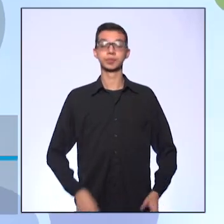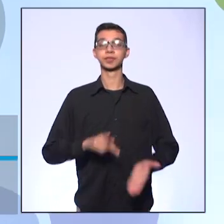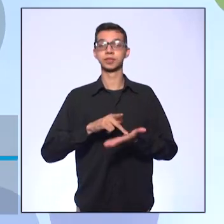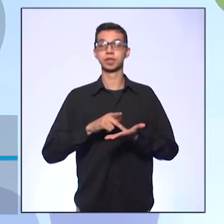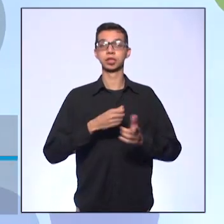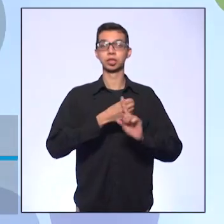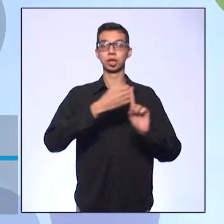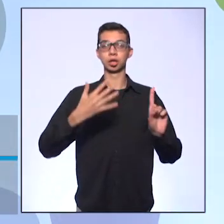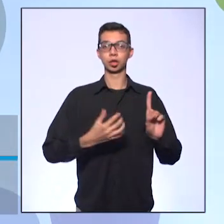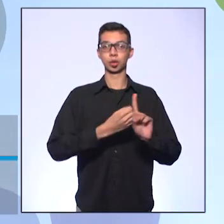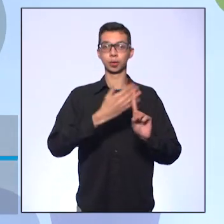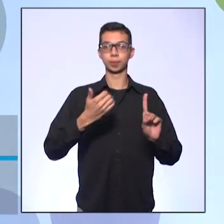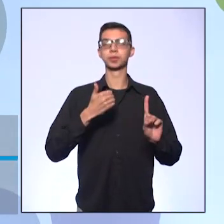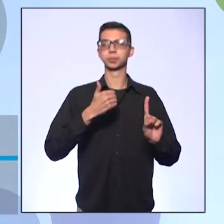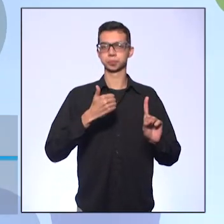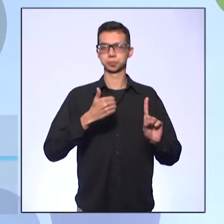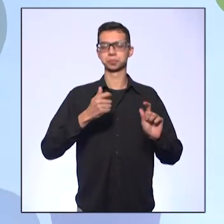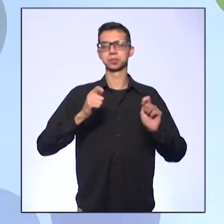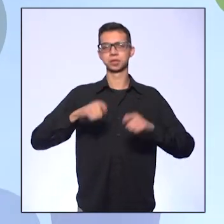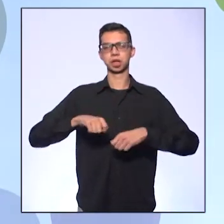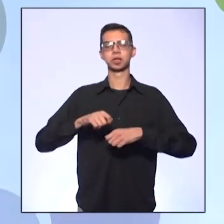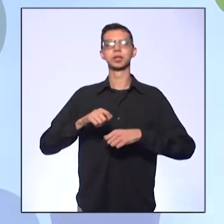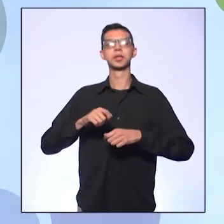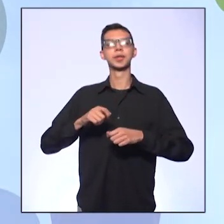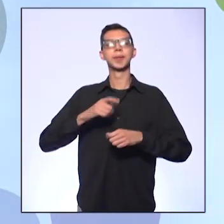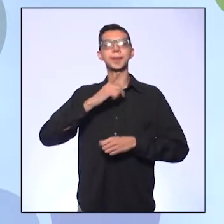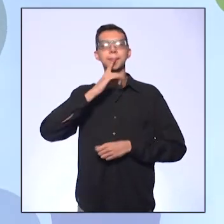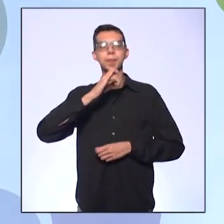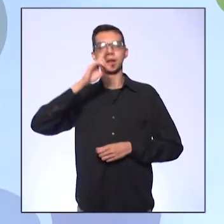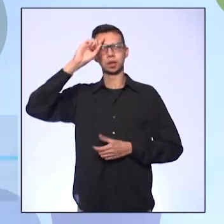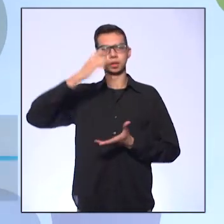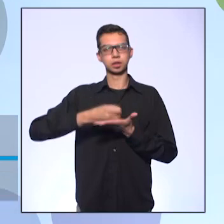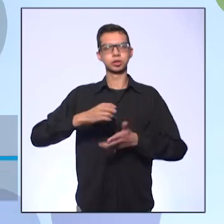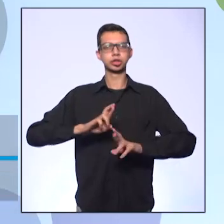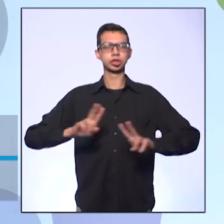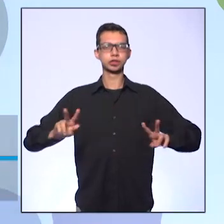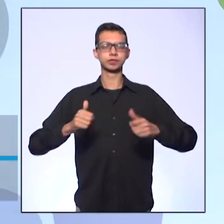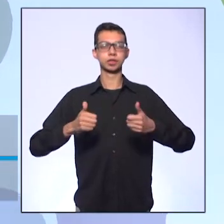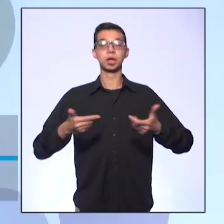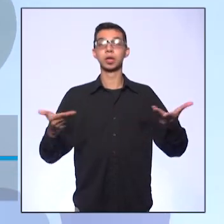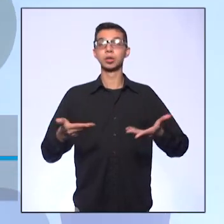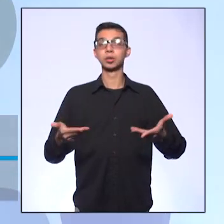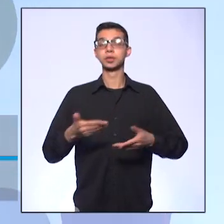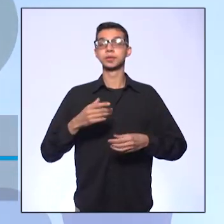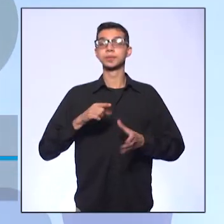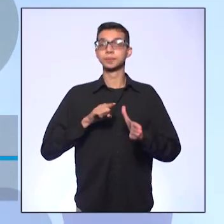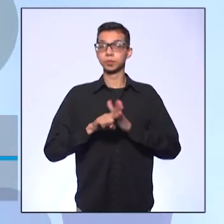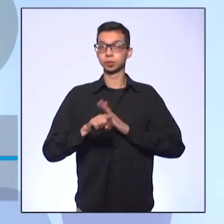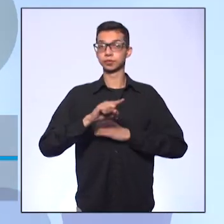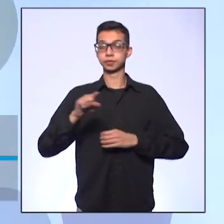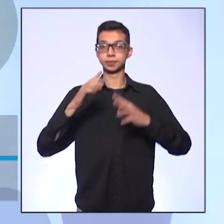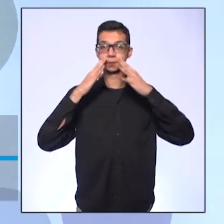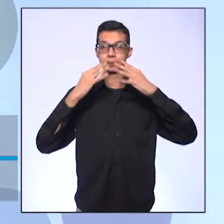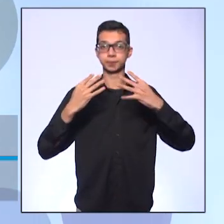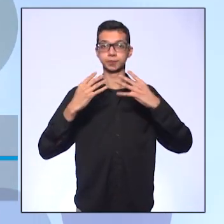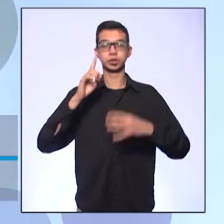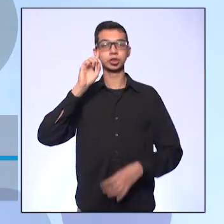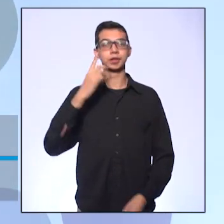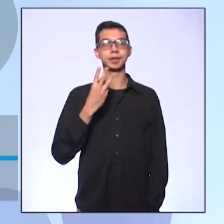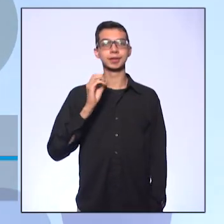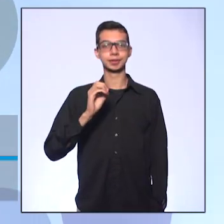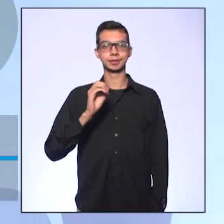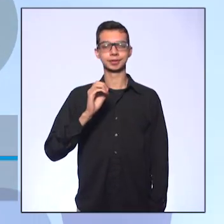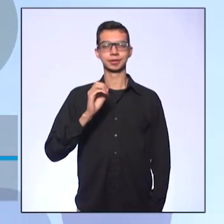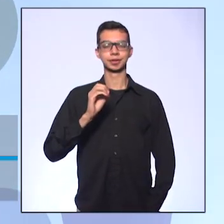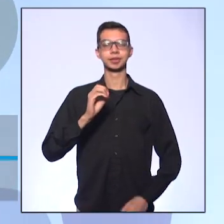pergunto para você que está conosco agora, ao vivo, no dia 30 de julho de 2020, pelo Centro de Mídias. Responda